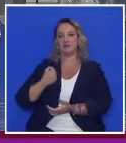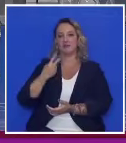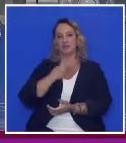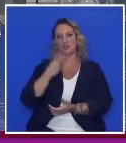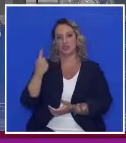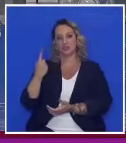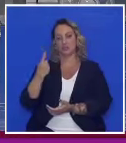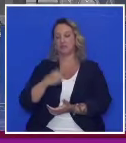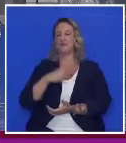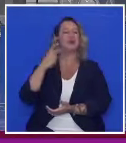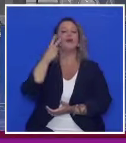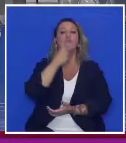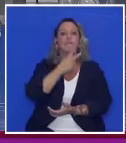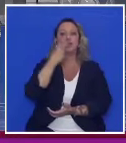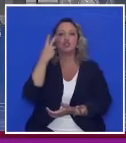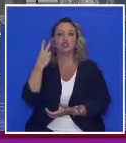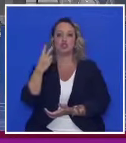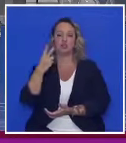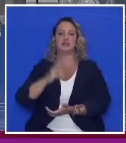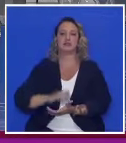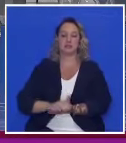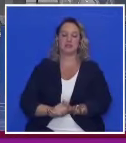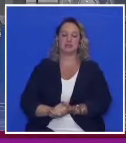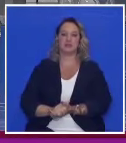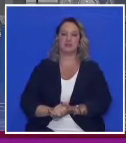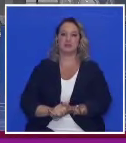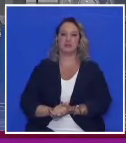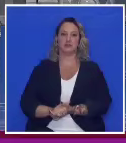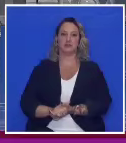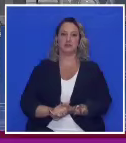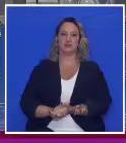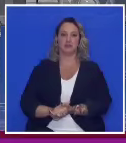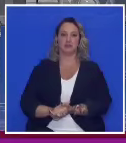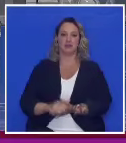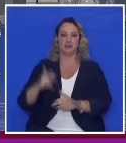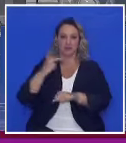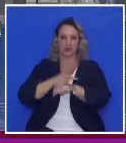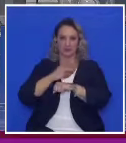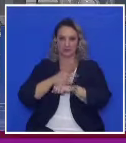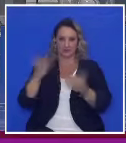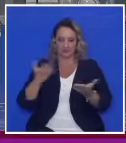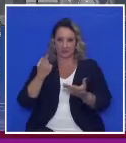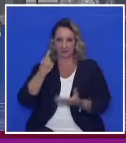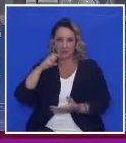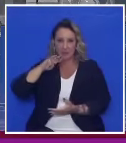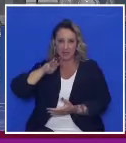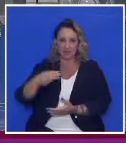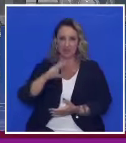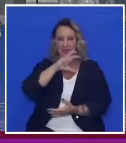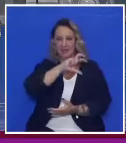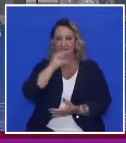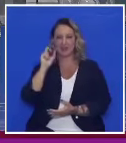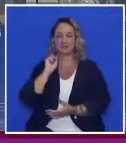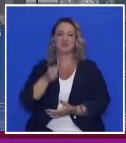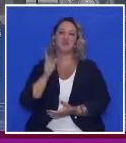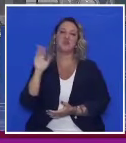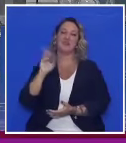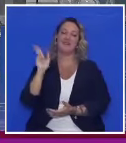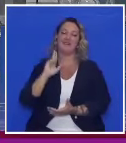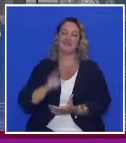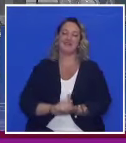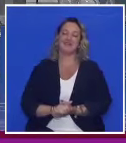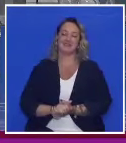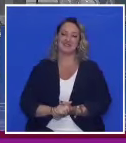número 22. Amarela 22. O prêmio estimado hoje é de R$1.500.000 na